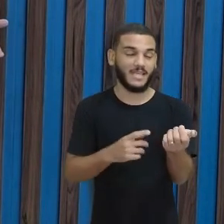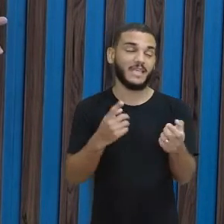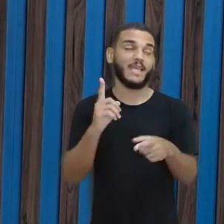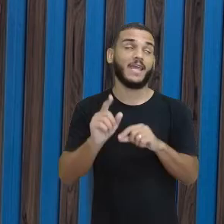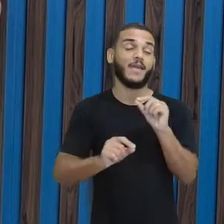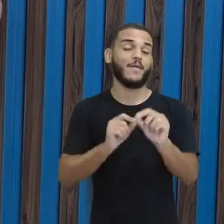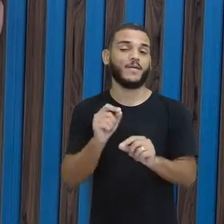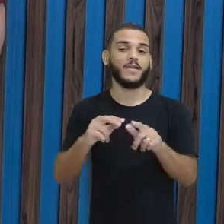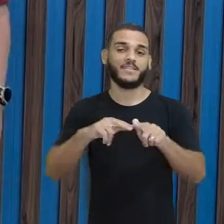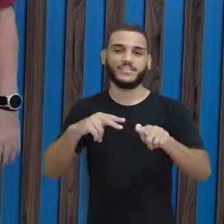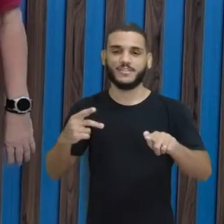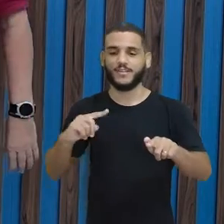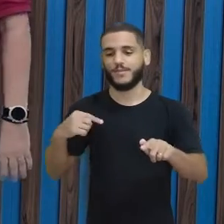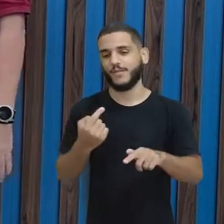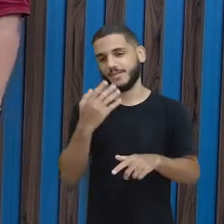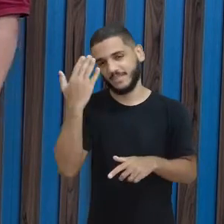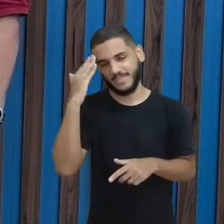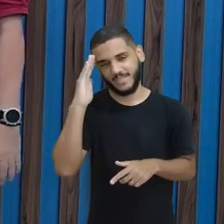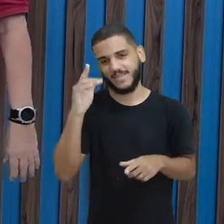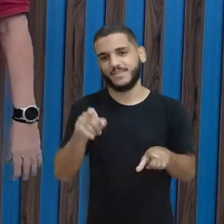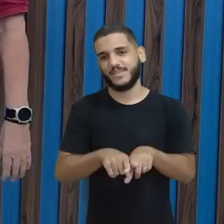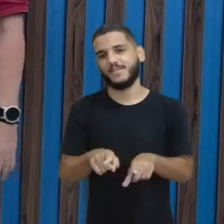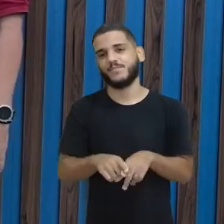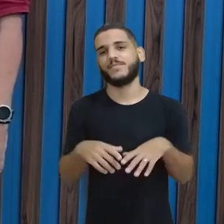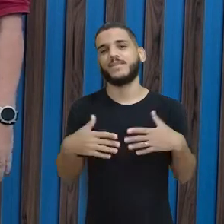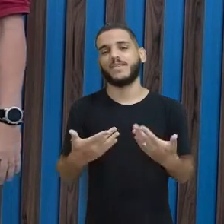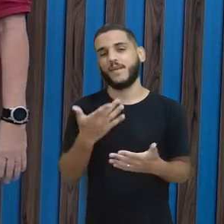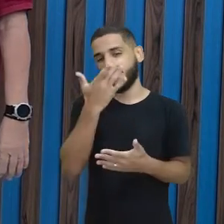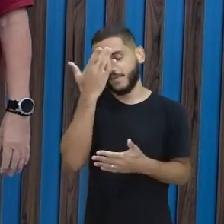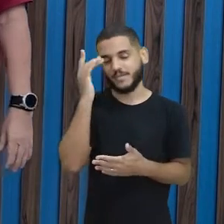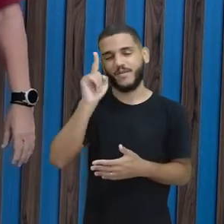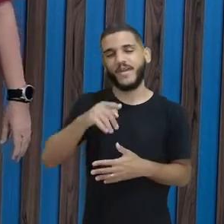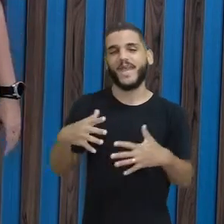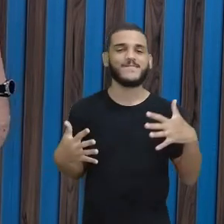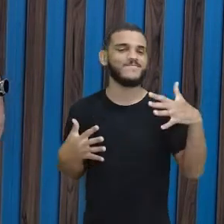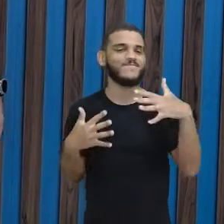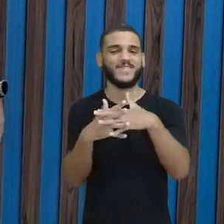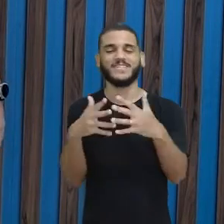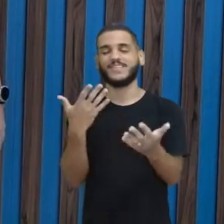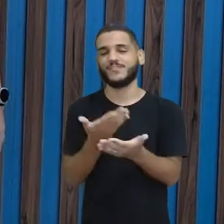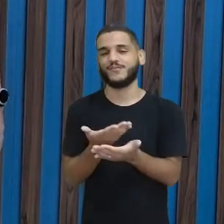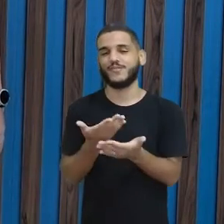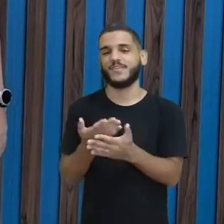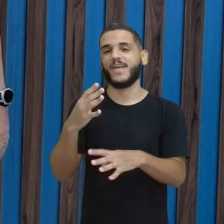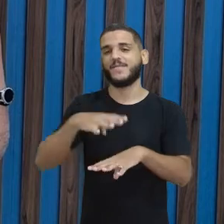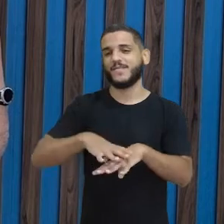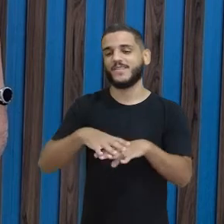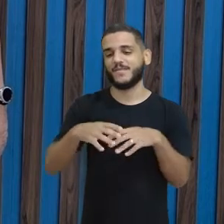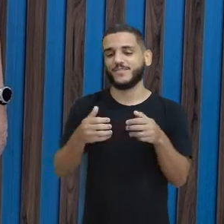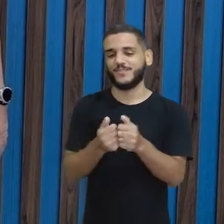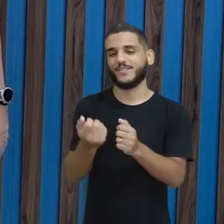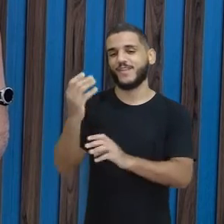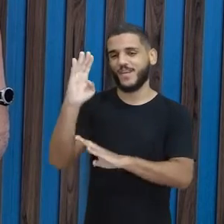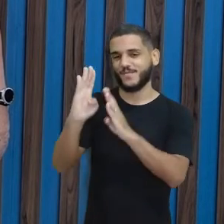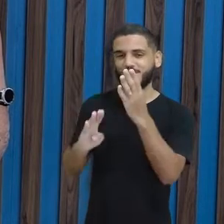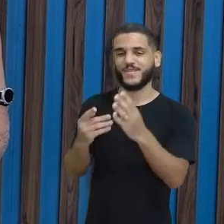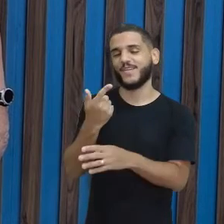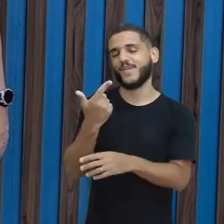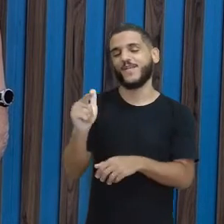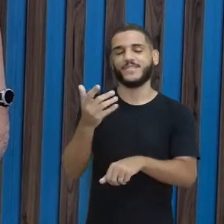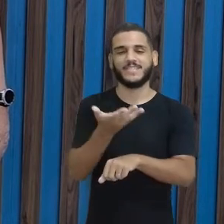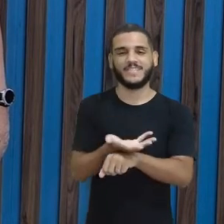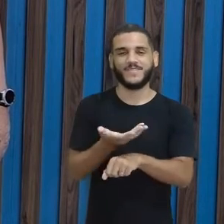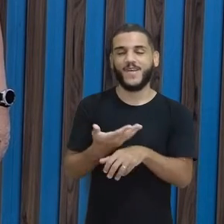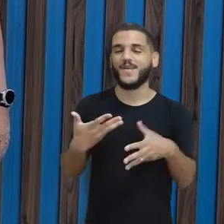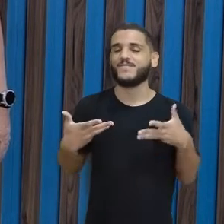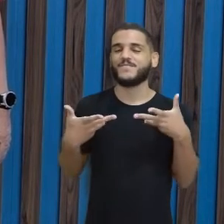genético, tá certo? E assim a gente vai caminhando. Exatamente, tá vendo como é massa estudar um pouquinho de matemática junto com biologia e outras disciplinas, é